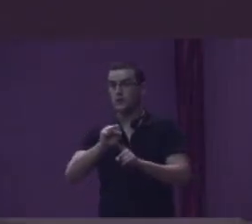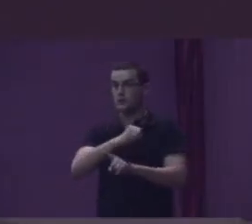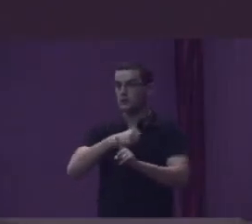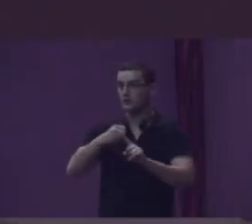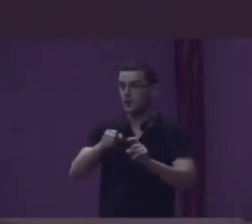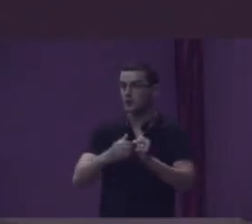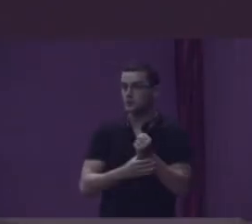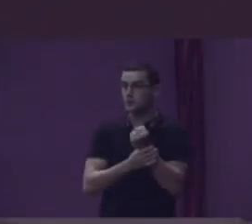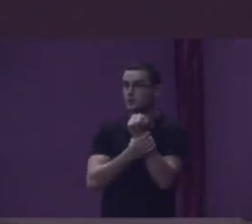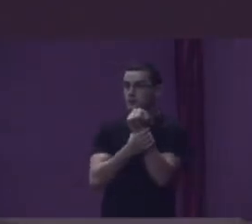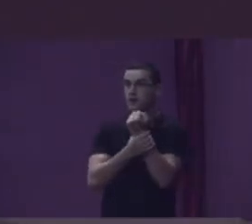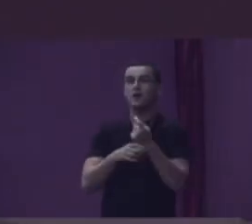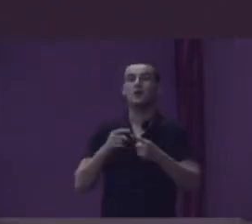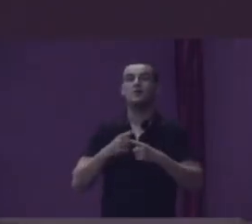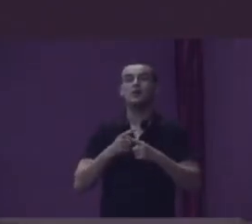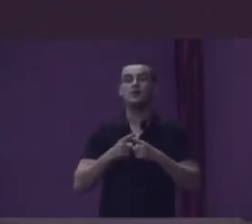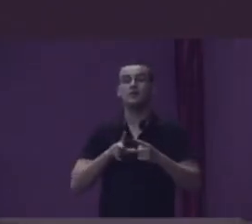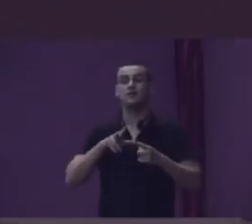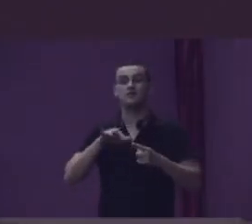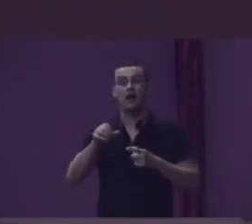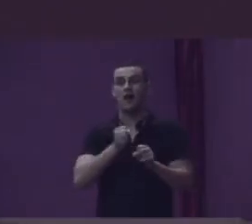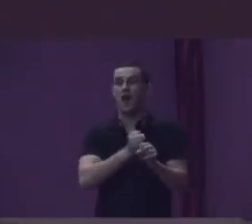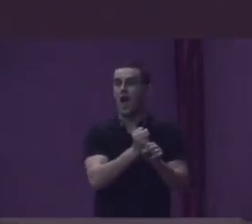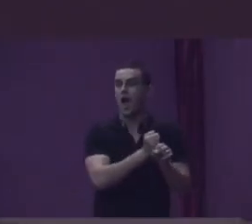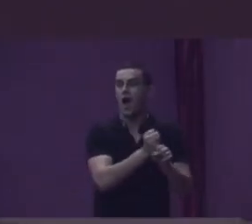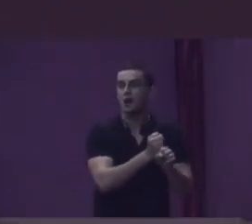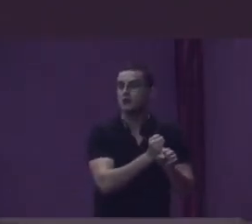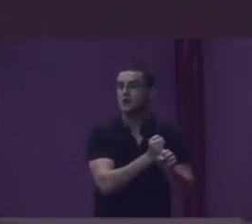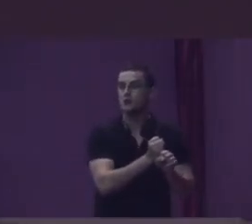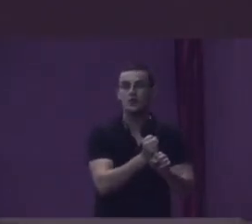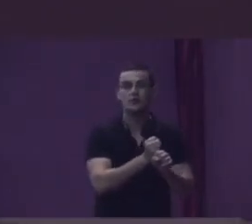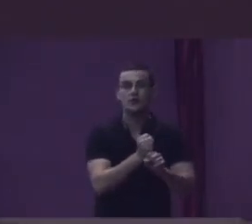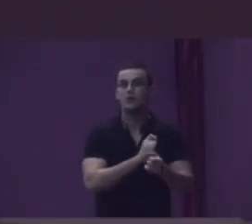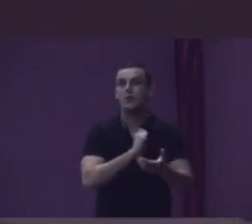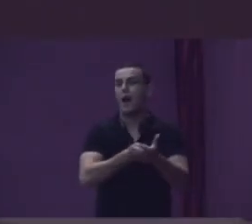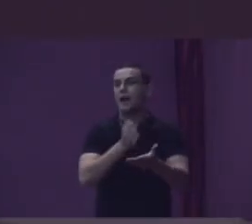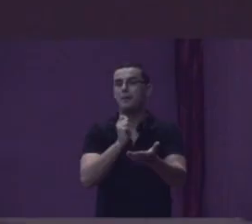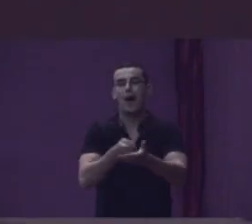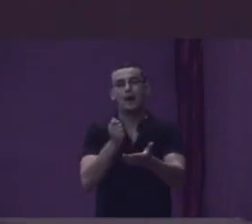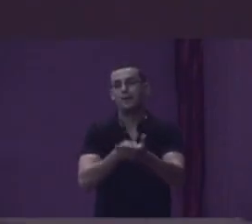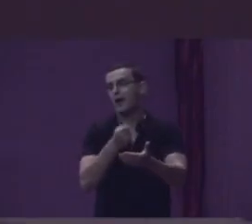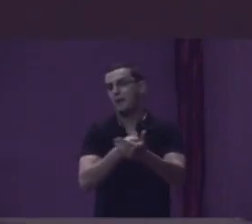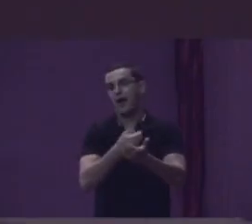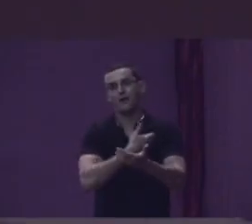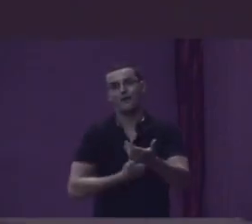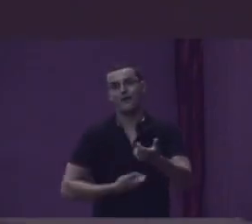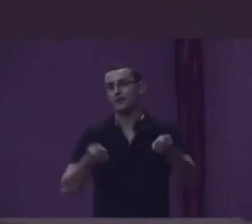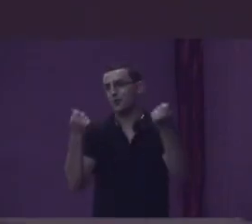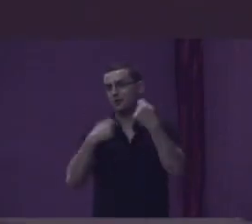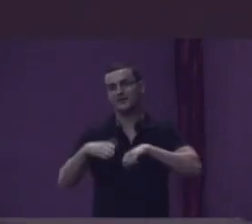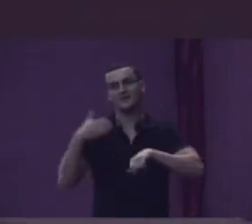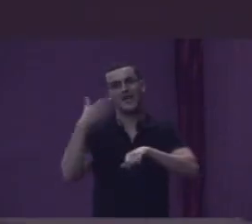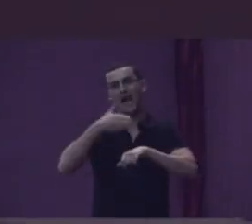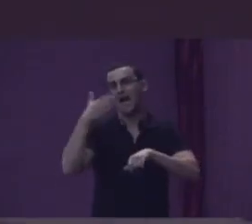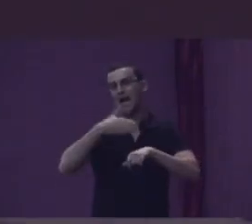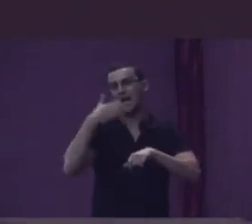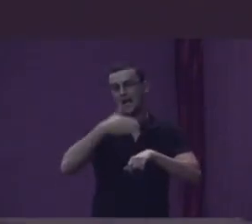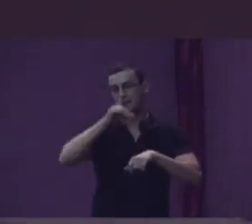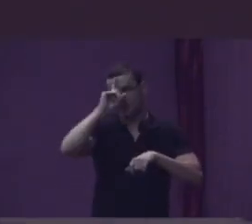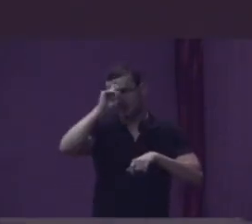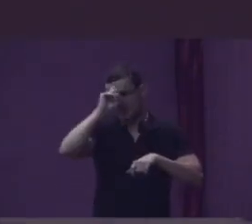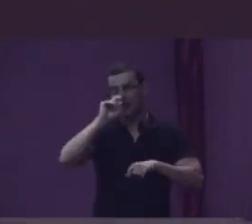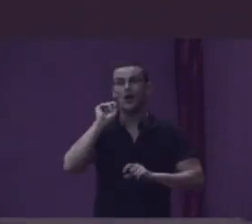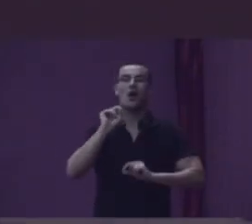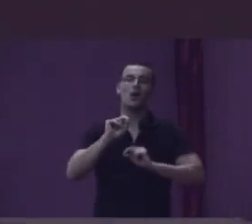vai pagar dinheiro muitos anos, não vai morrer, não precisa fazer a compensação. A pessoa que vai morrer